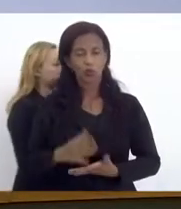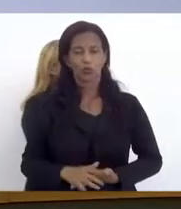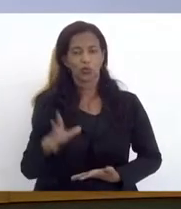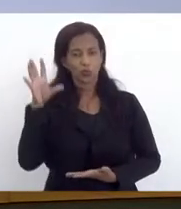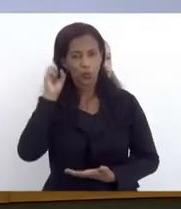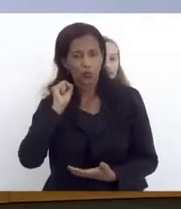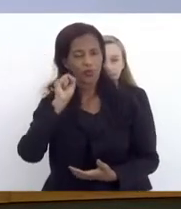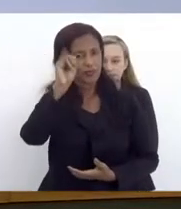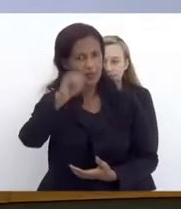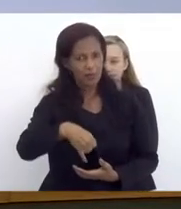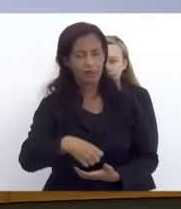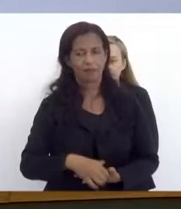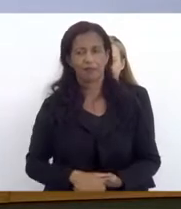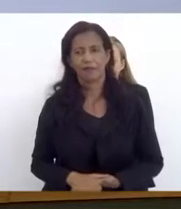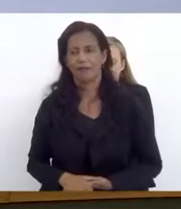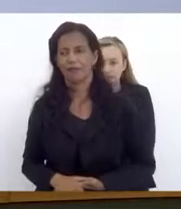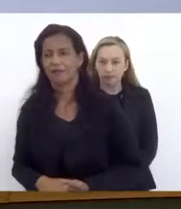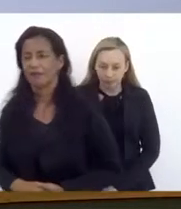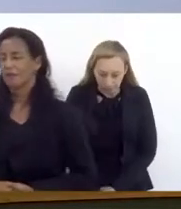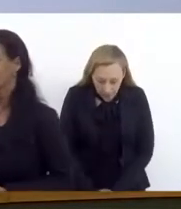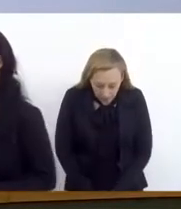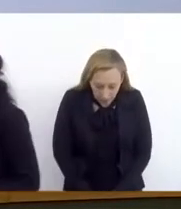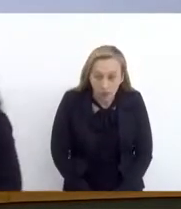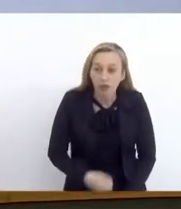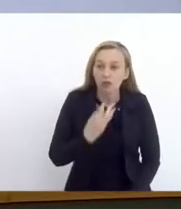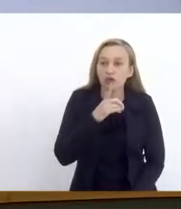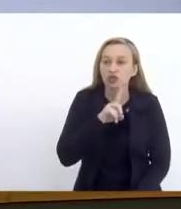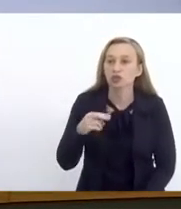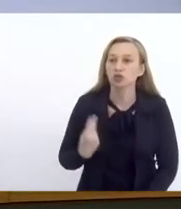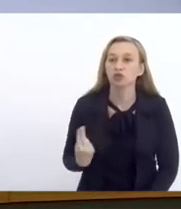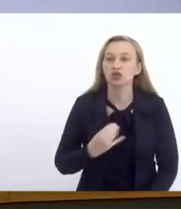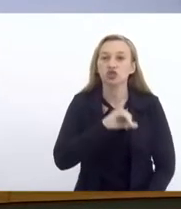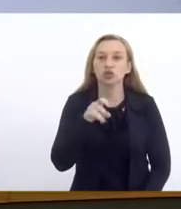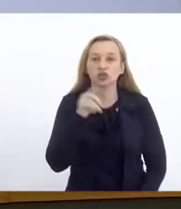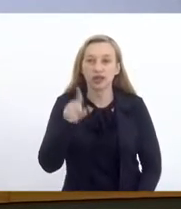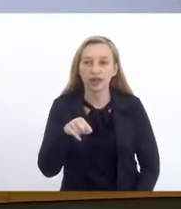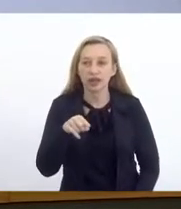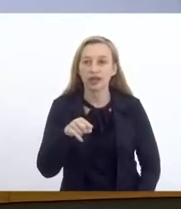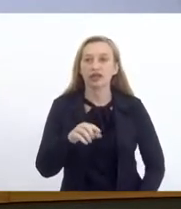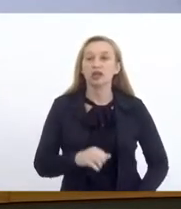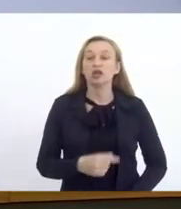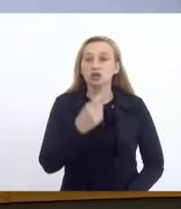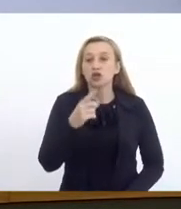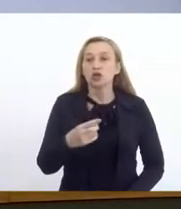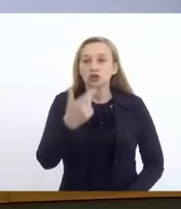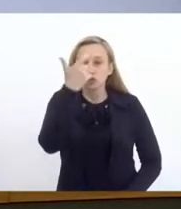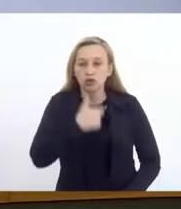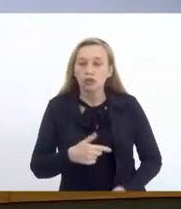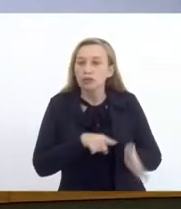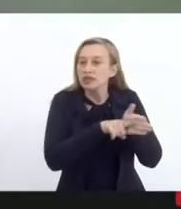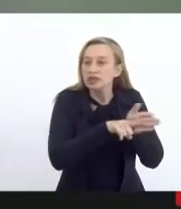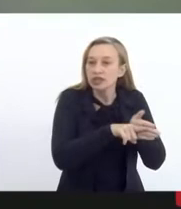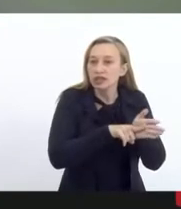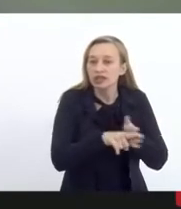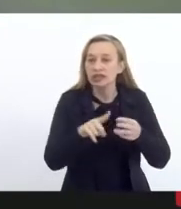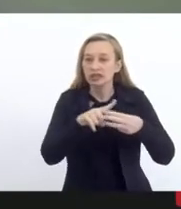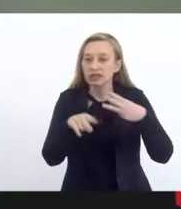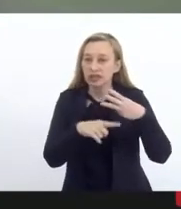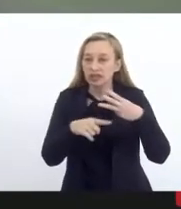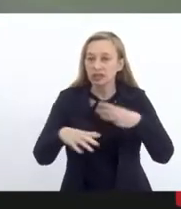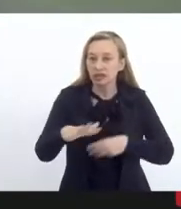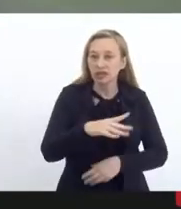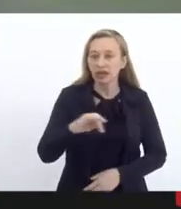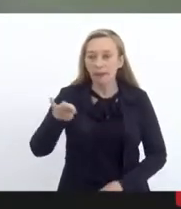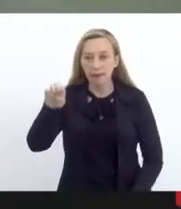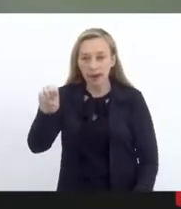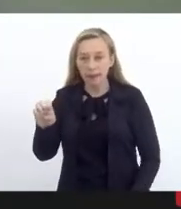Sim. Bom dia. Meu nome é José Carlos Polidoro. Eu sou pesquisador da uma das 3 unidades da Embrapa, a